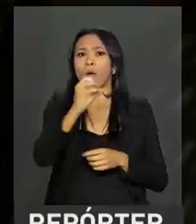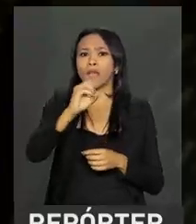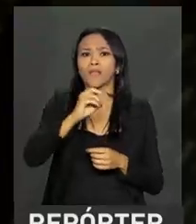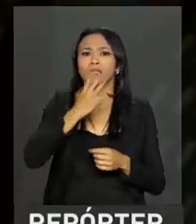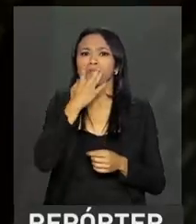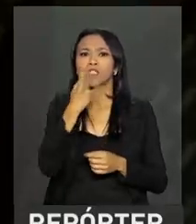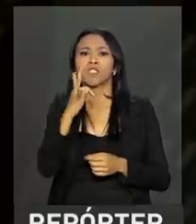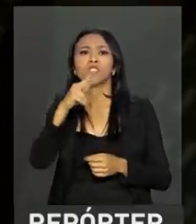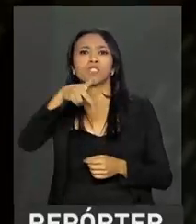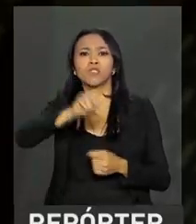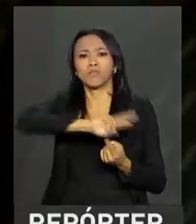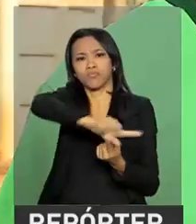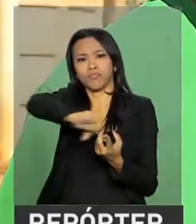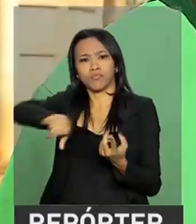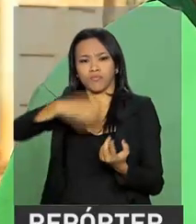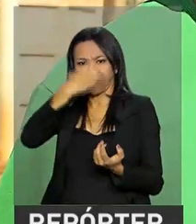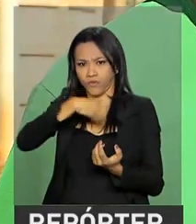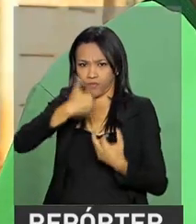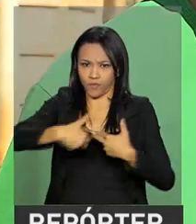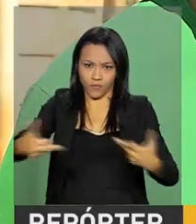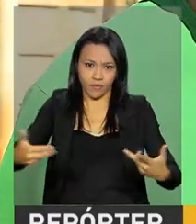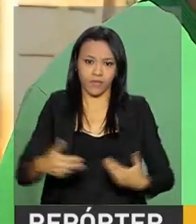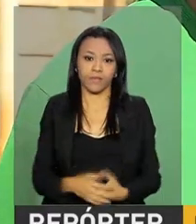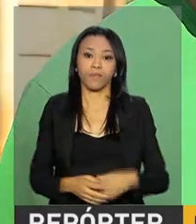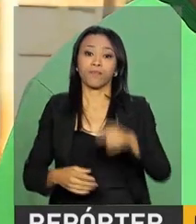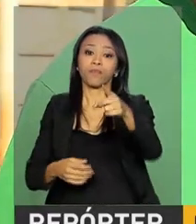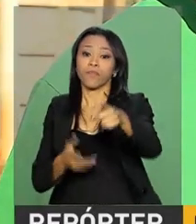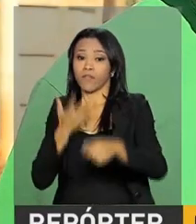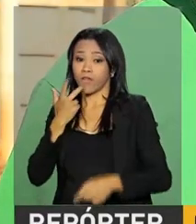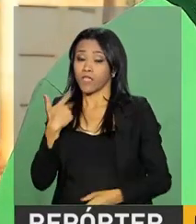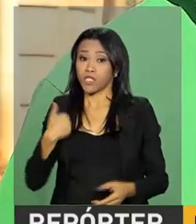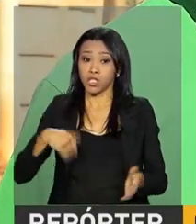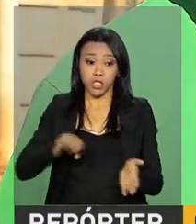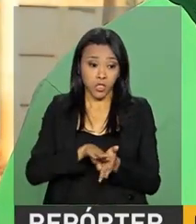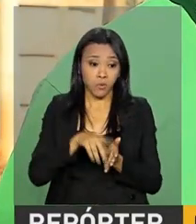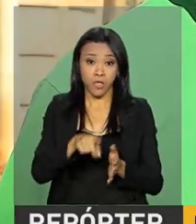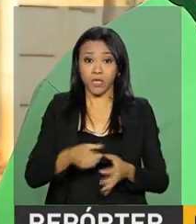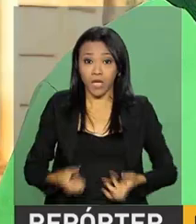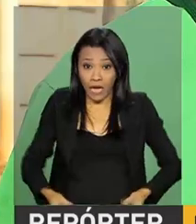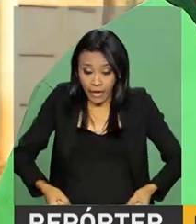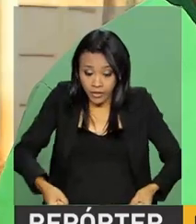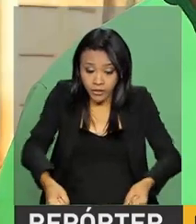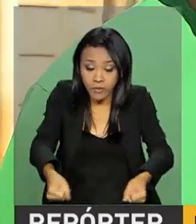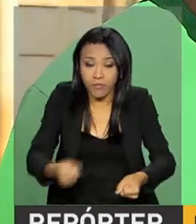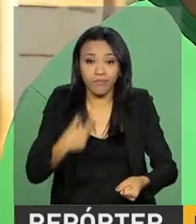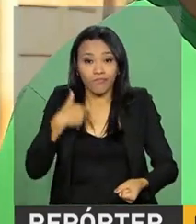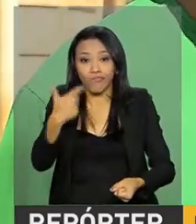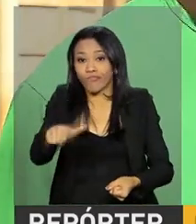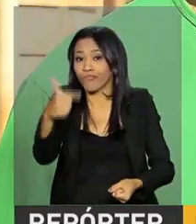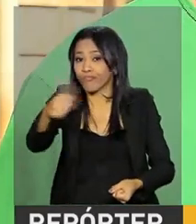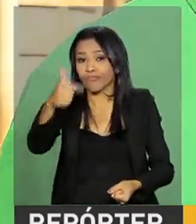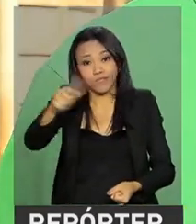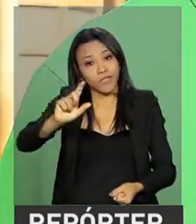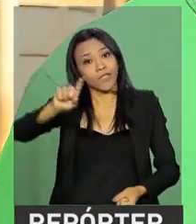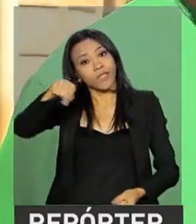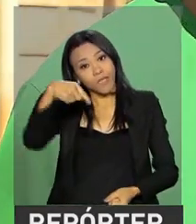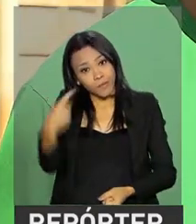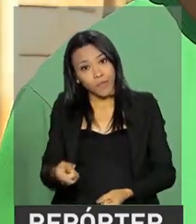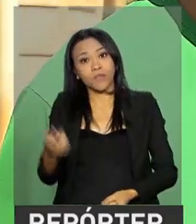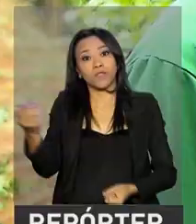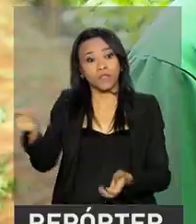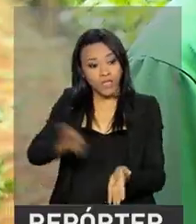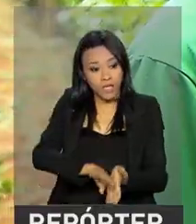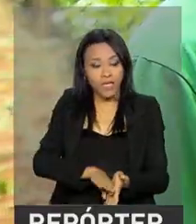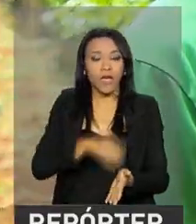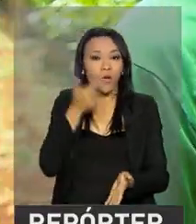foi um longo caminho até aqui quando cheguei aqui não tinha nem um carrinho de mão se você quer saber feitura de crise depois que eu vim pra